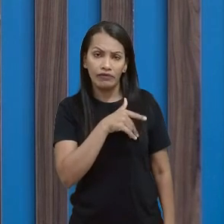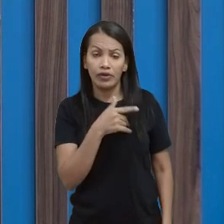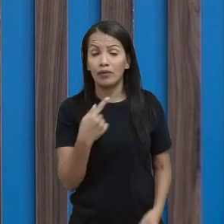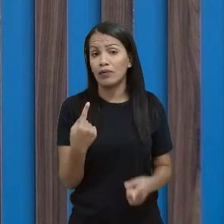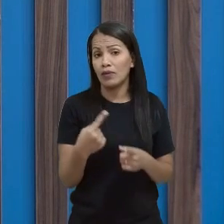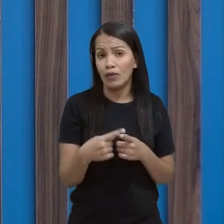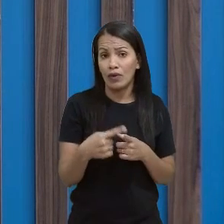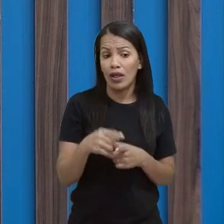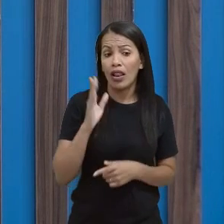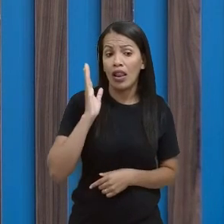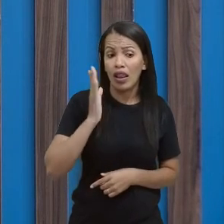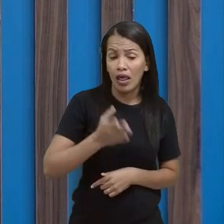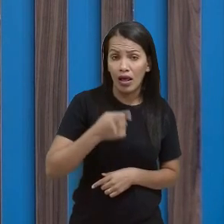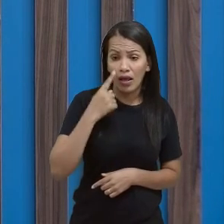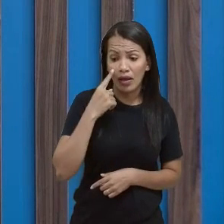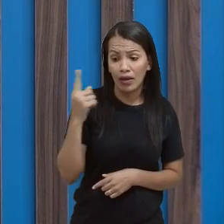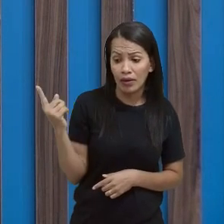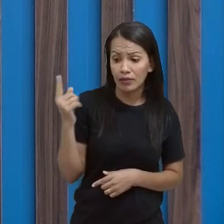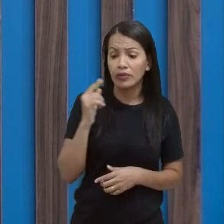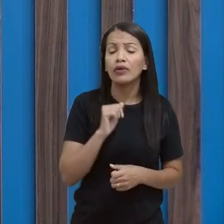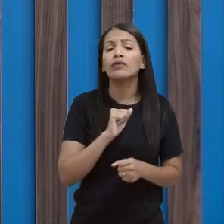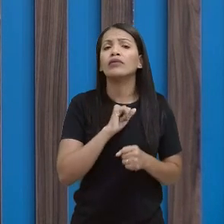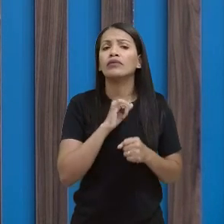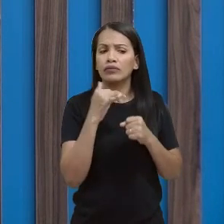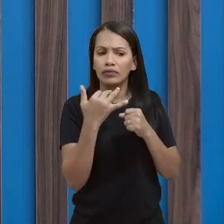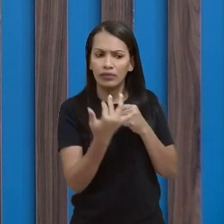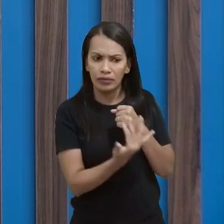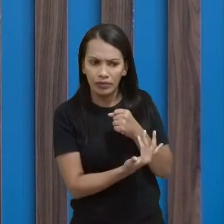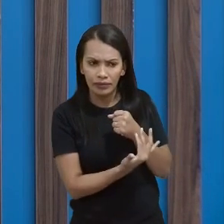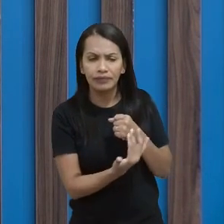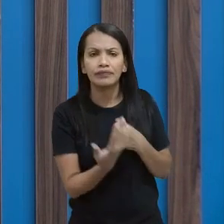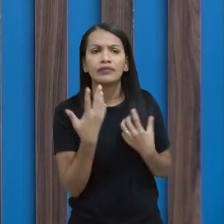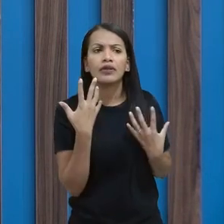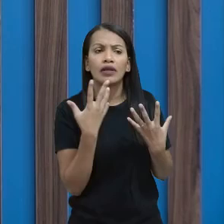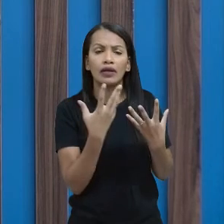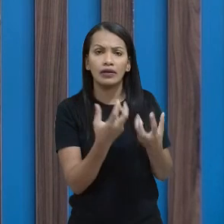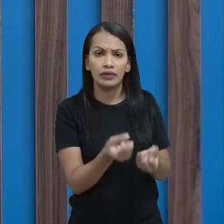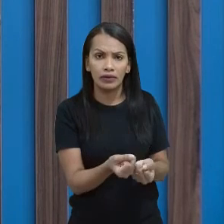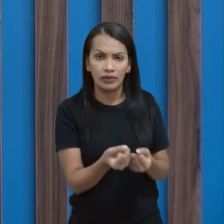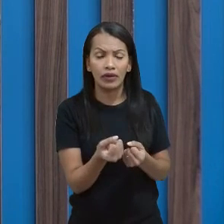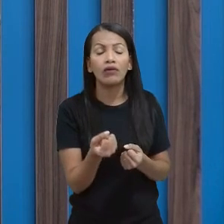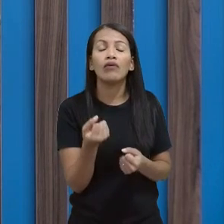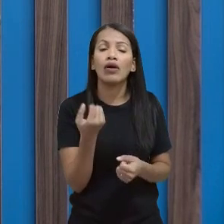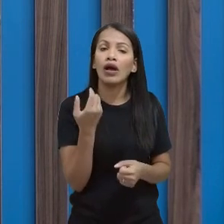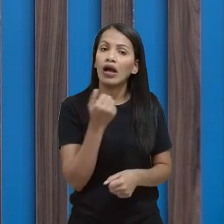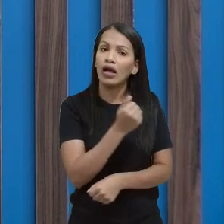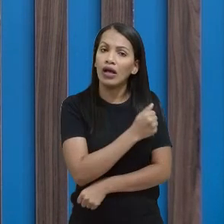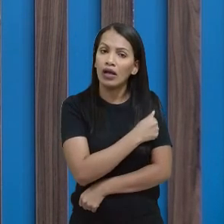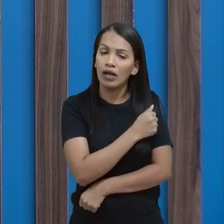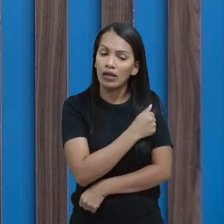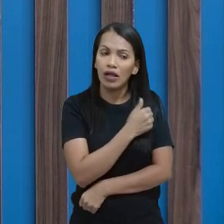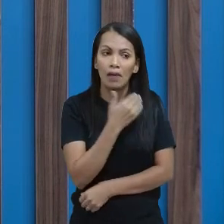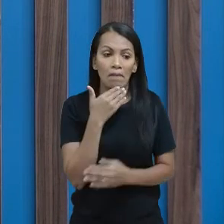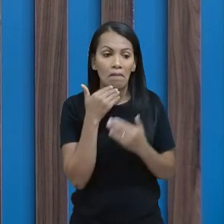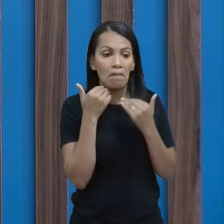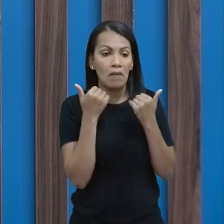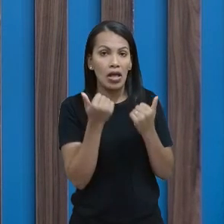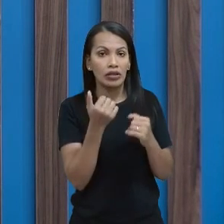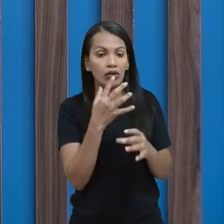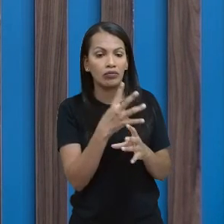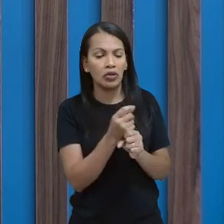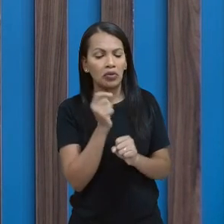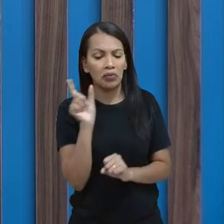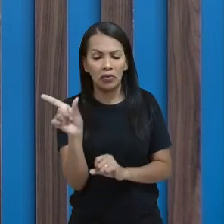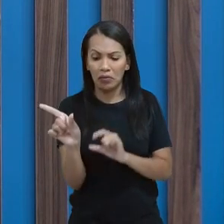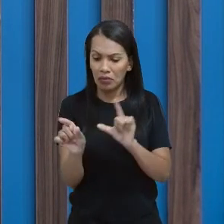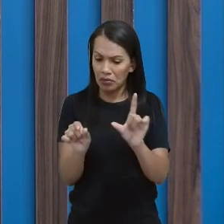lá atualmente, por conta da pandemia, está aceitando os alunos de acordo com as notas. As melhores notas estão sendo